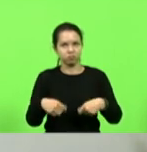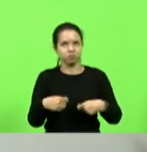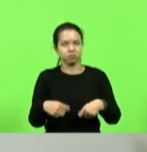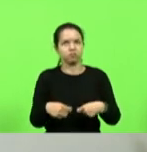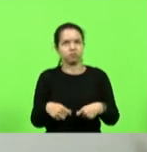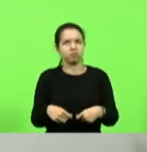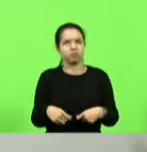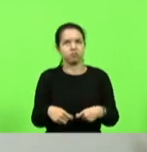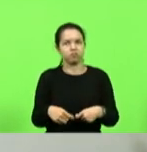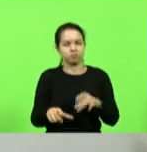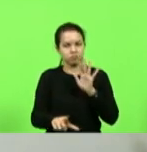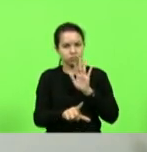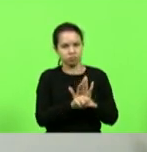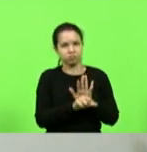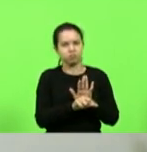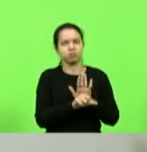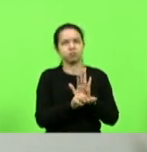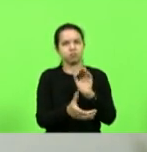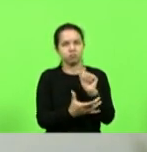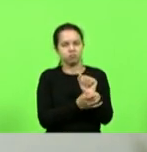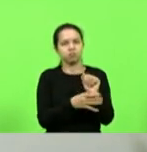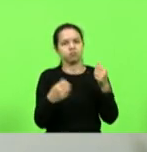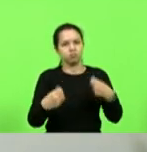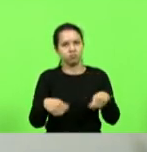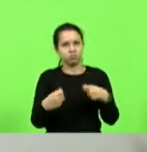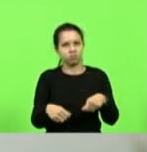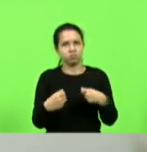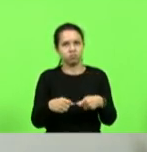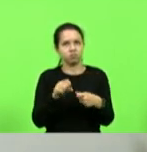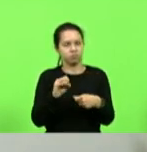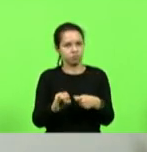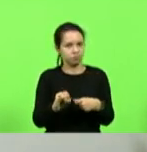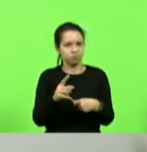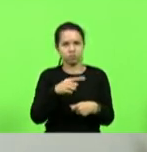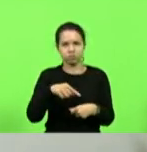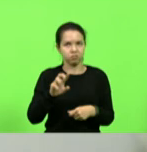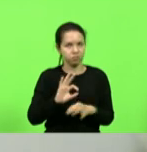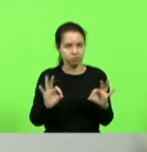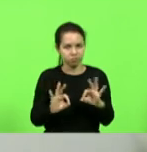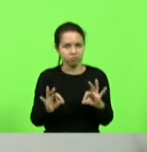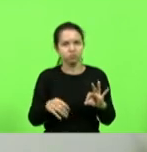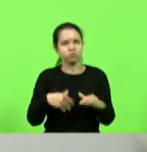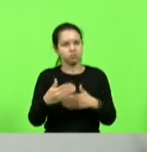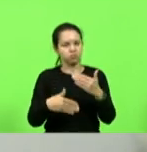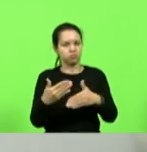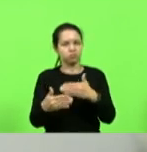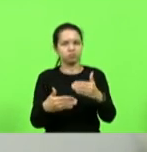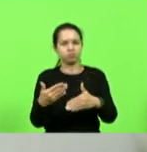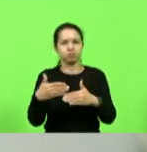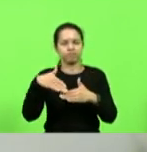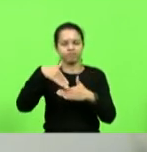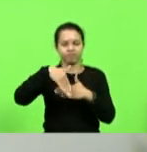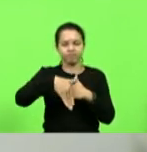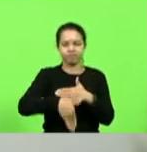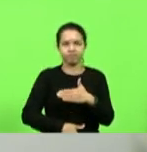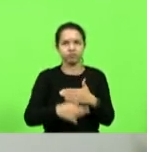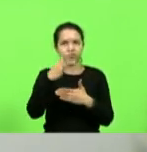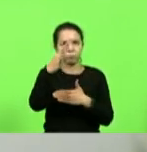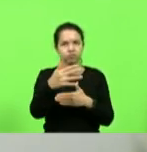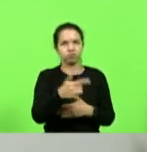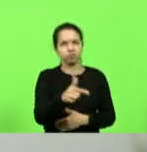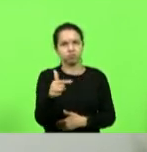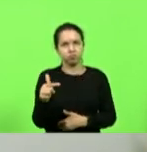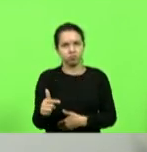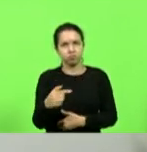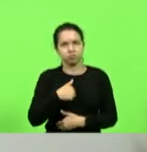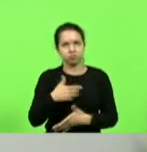sentido a essa lei, senão a gente vai cair num abismo que não terá futuro. Quero me permitir